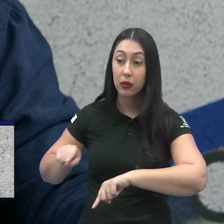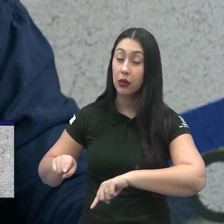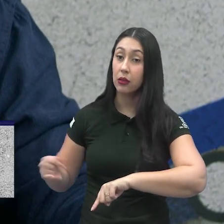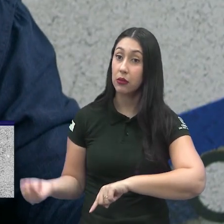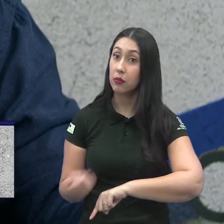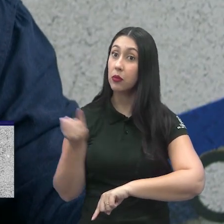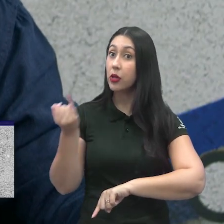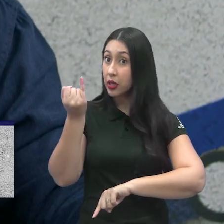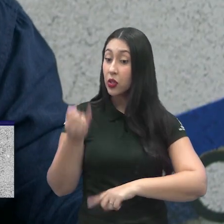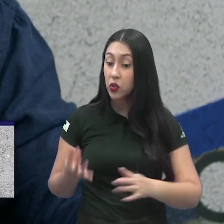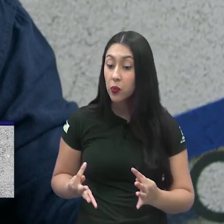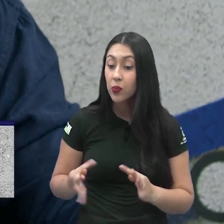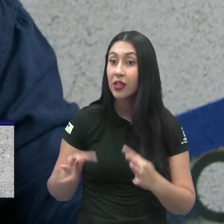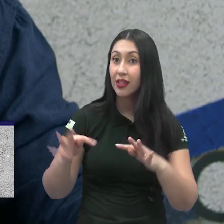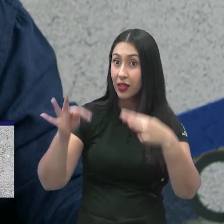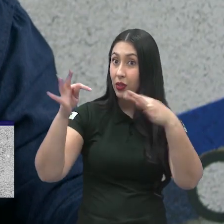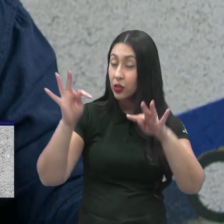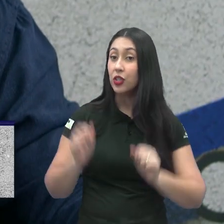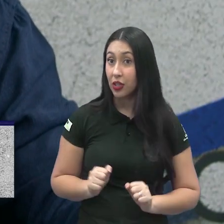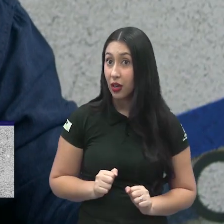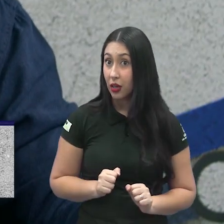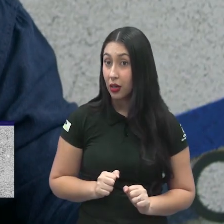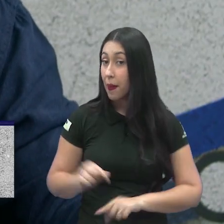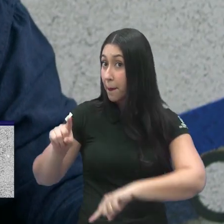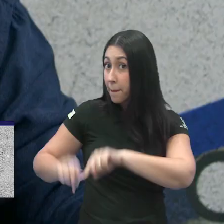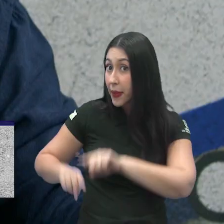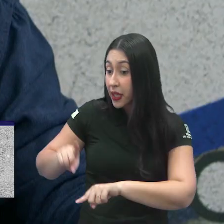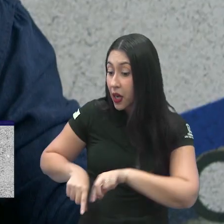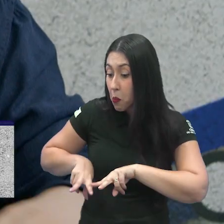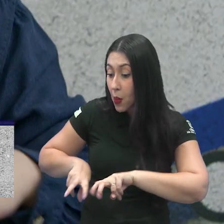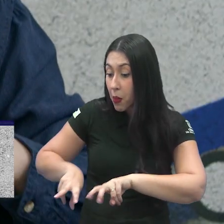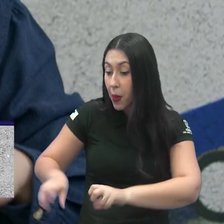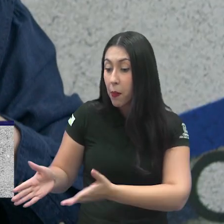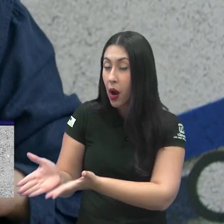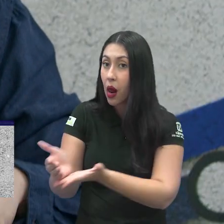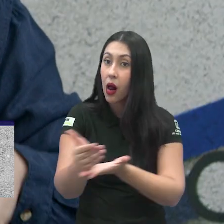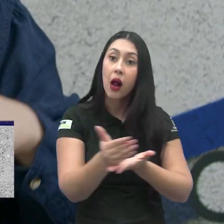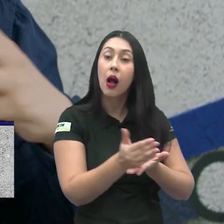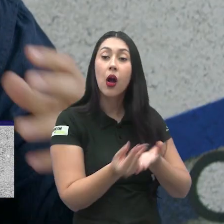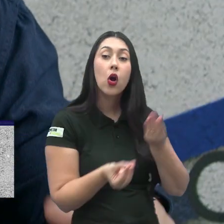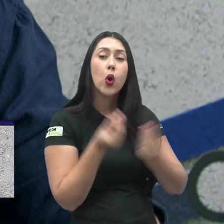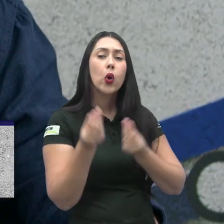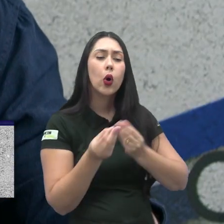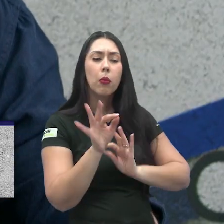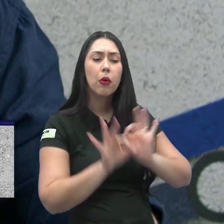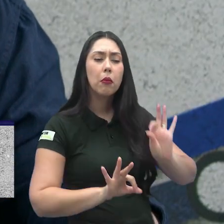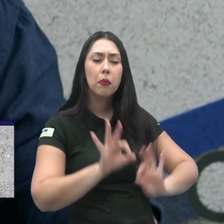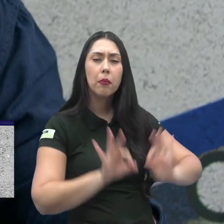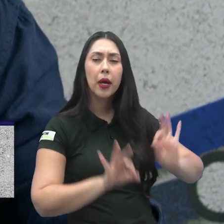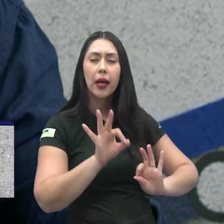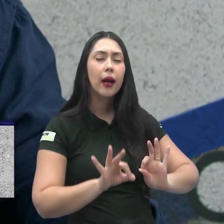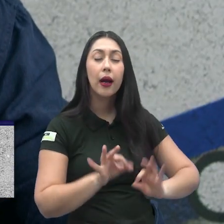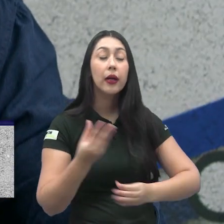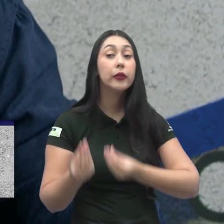muito importante. Que seja desde onde dos recursos, de onde eles vão ser captados, de quem vai ser aqueles que vão processar esses recursos,